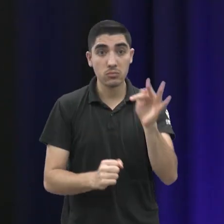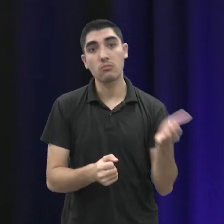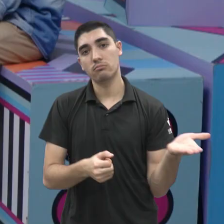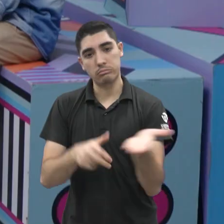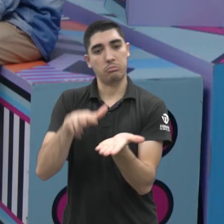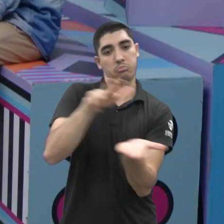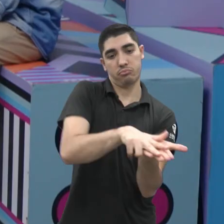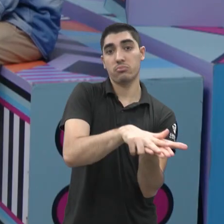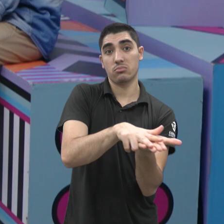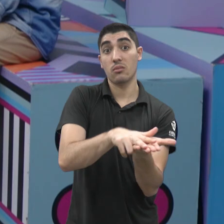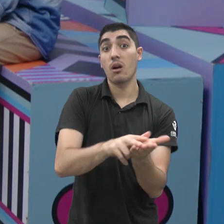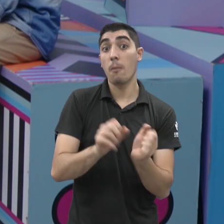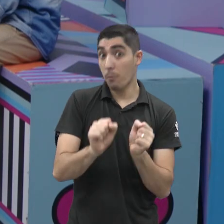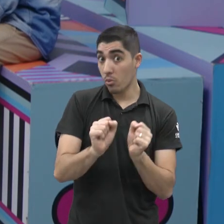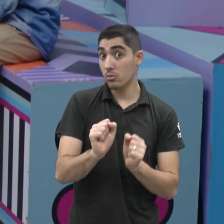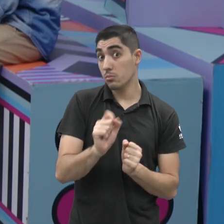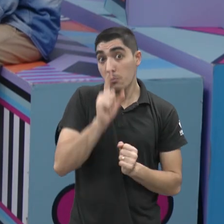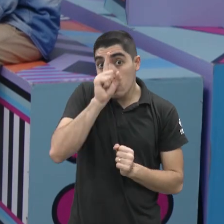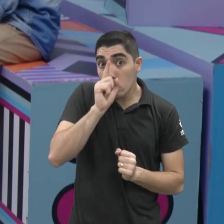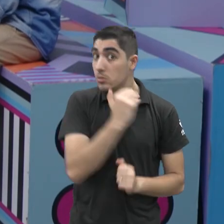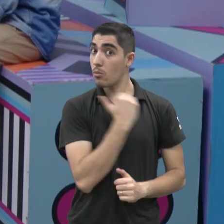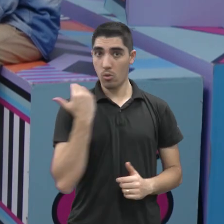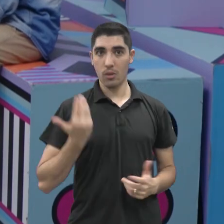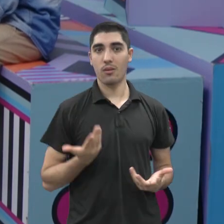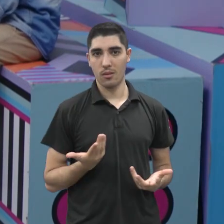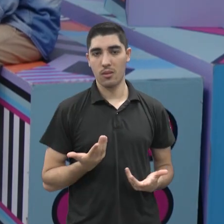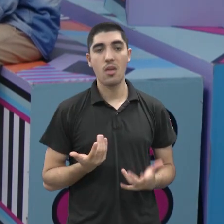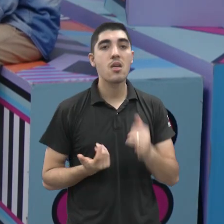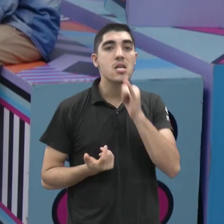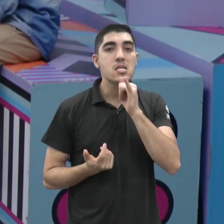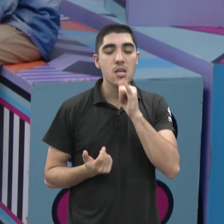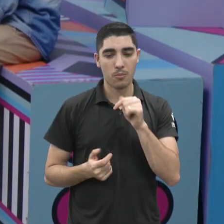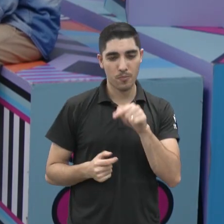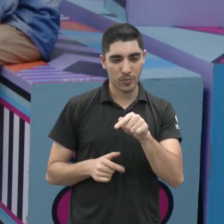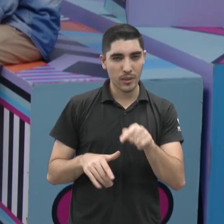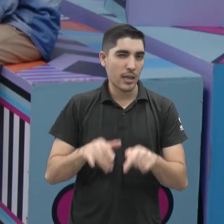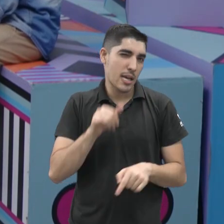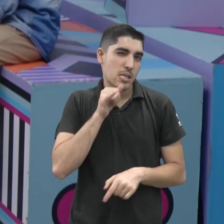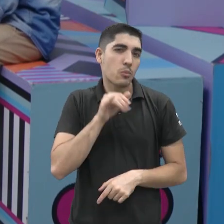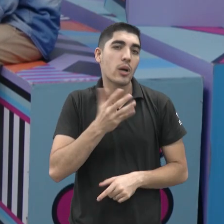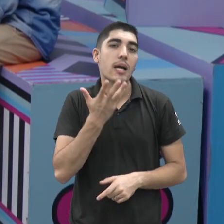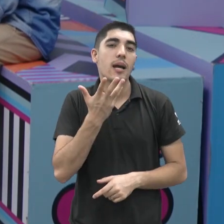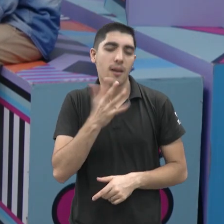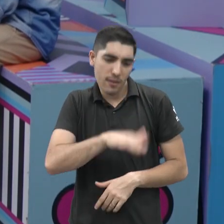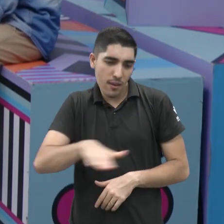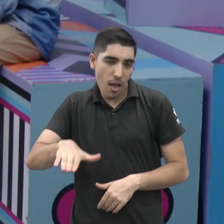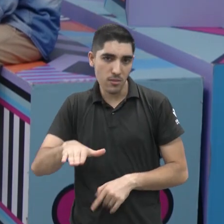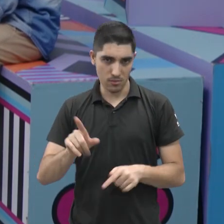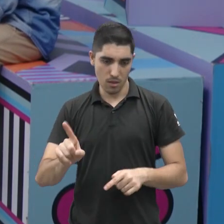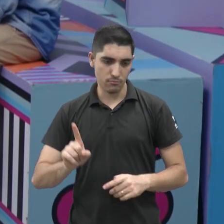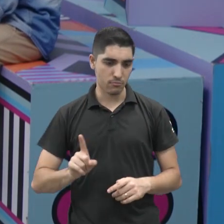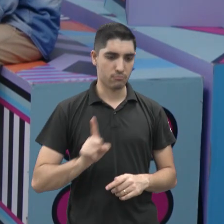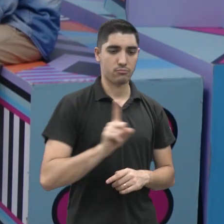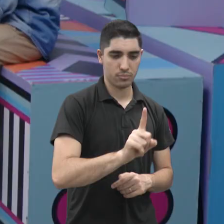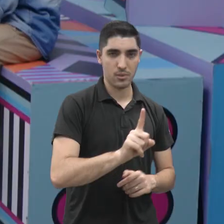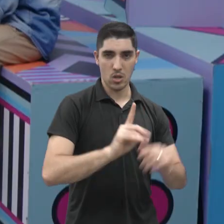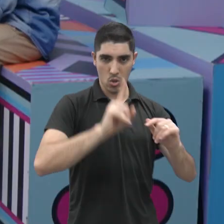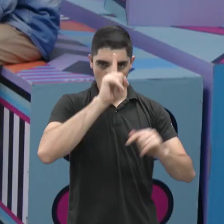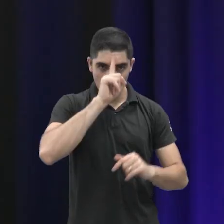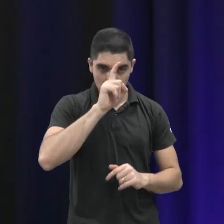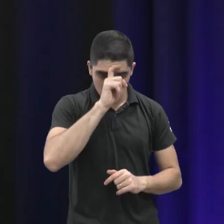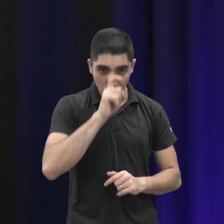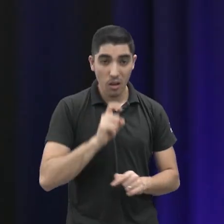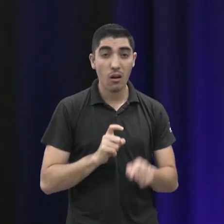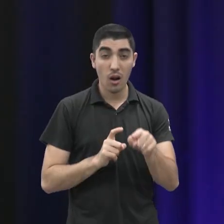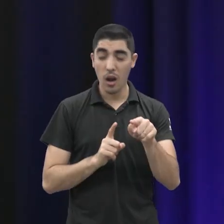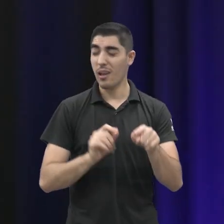Sim. De uma criança, pode levar até óbito. Né? Então, quando essa criança vai para um hospital, o custo dela para o sistema é muito maior que ela